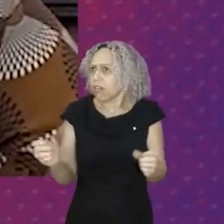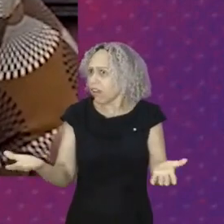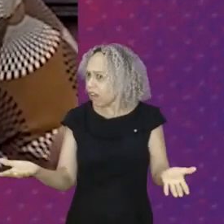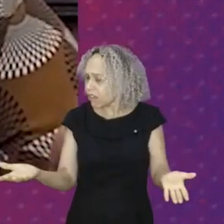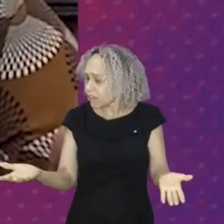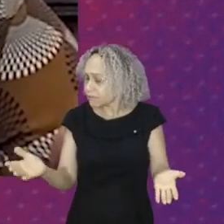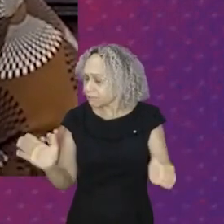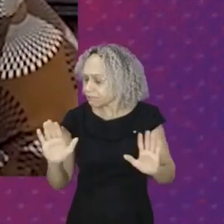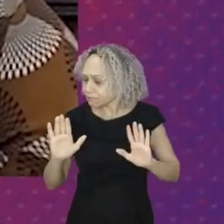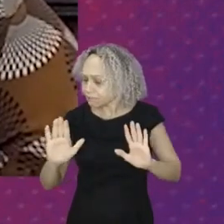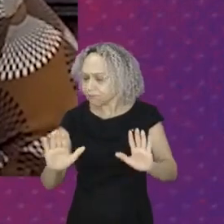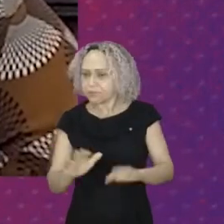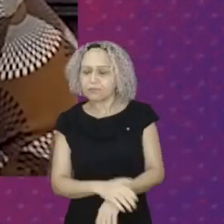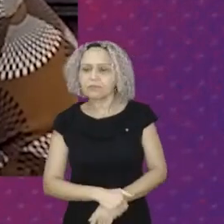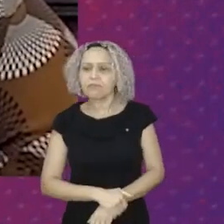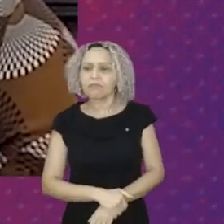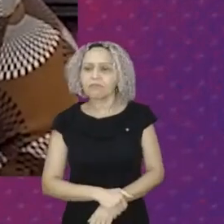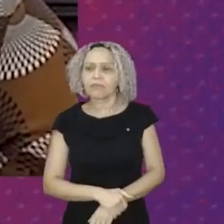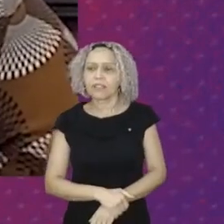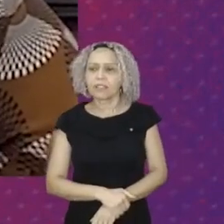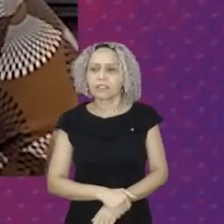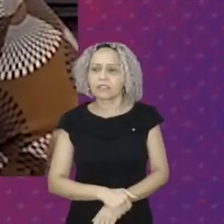eles fizeram? Nada.